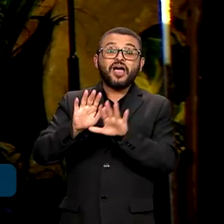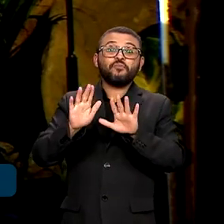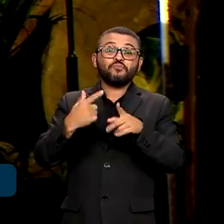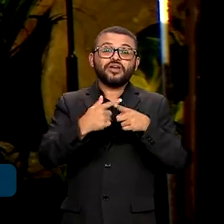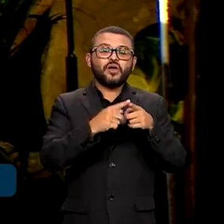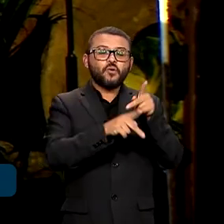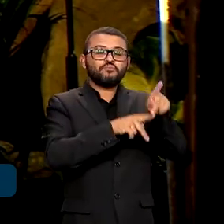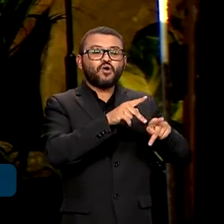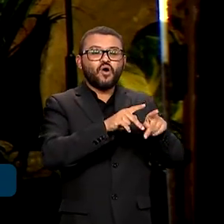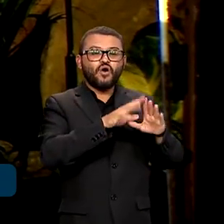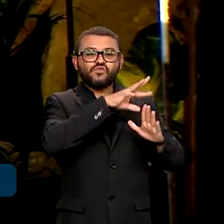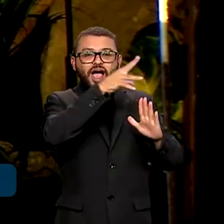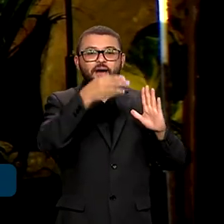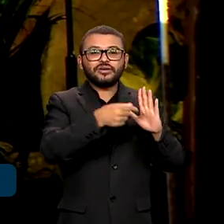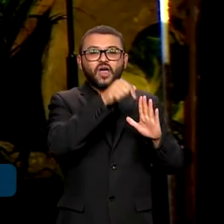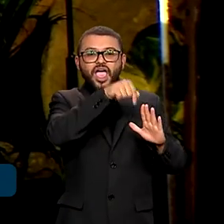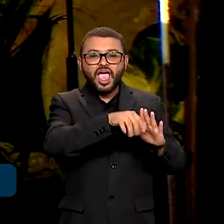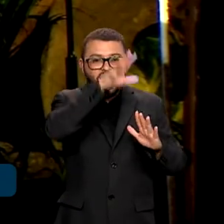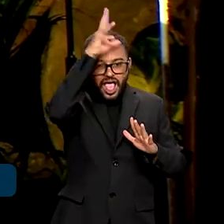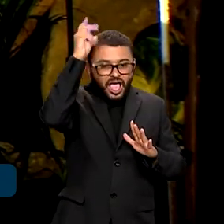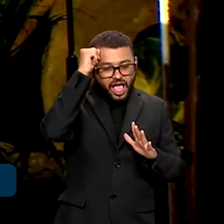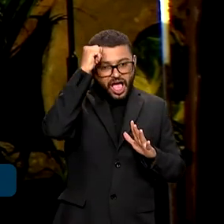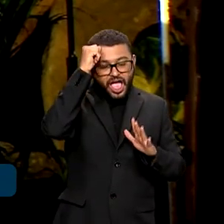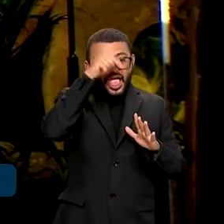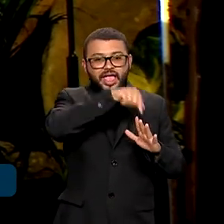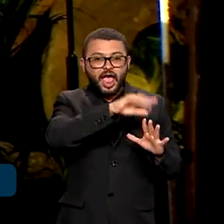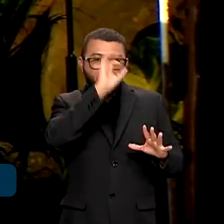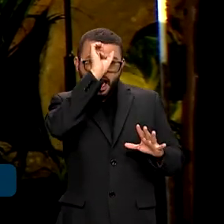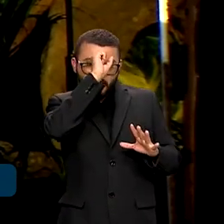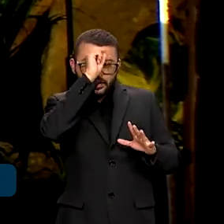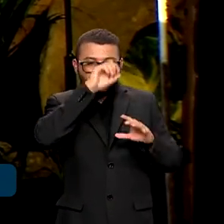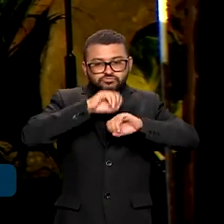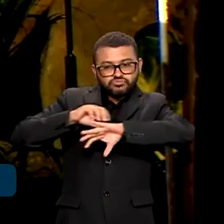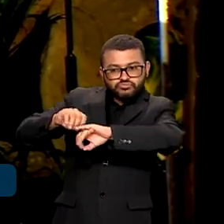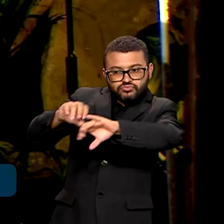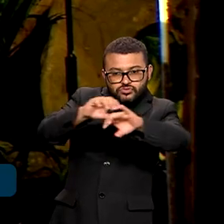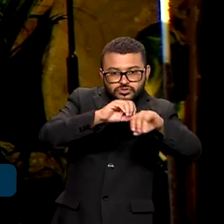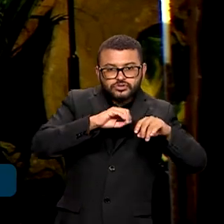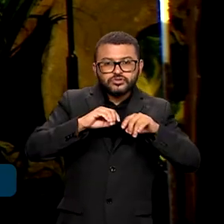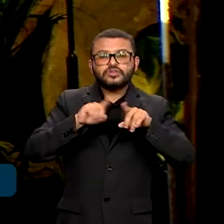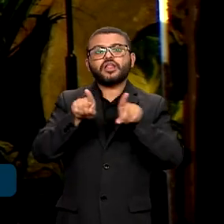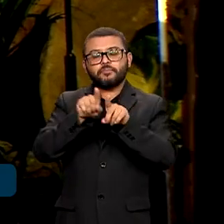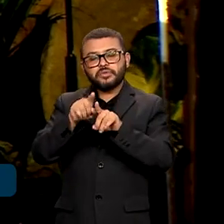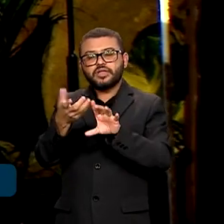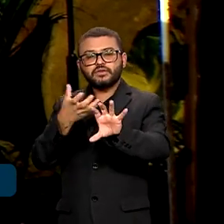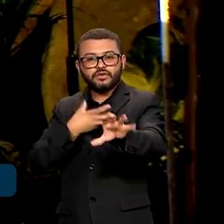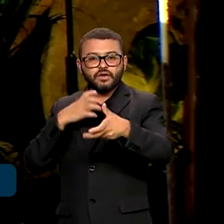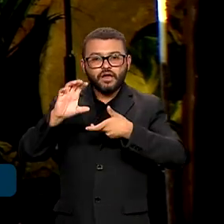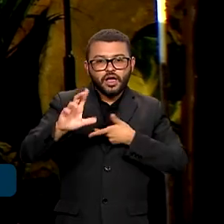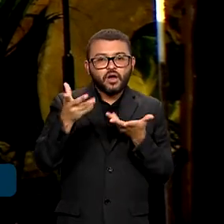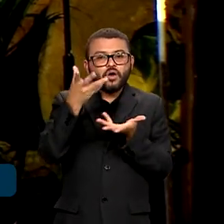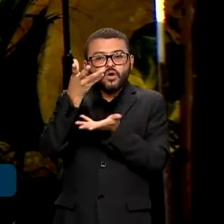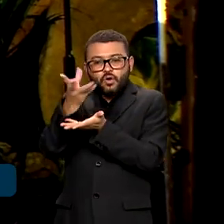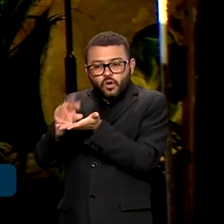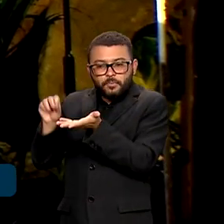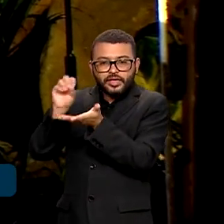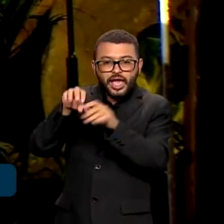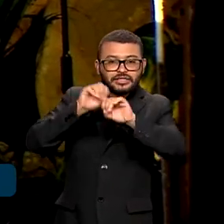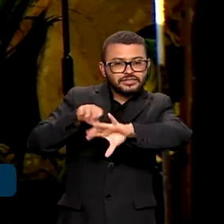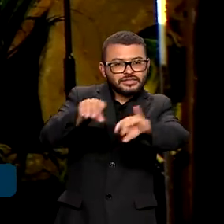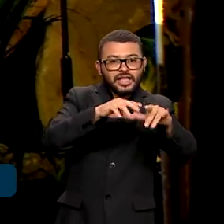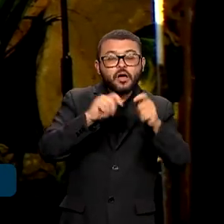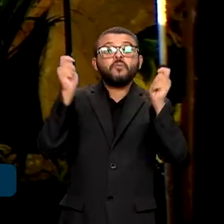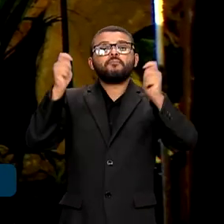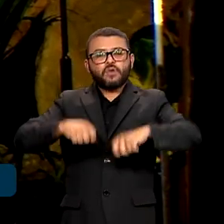Amazônia aprenda e ensine. Ensine e aprenda como é que a gente pode